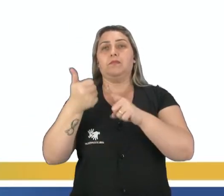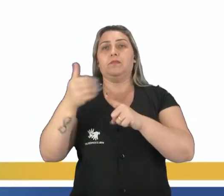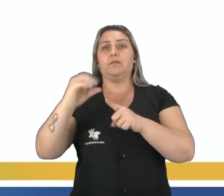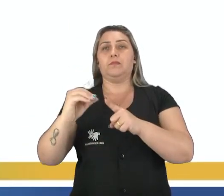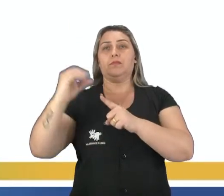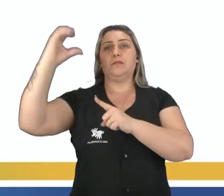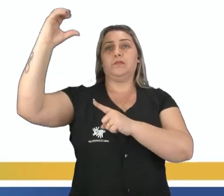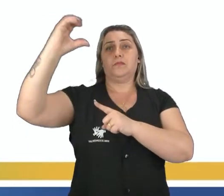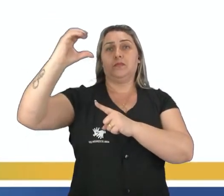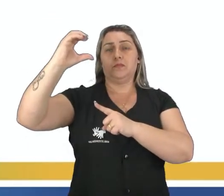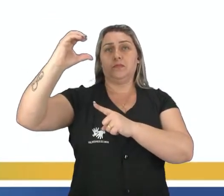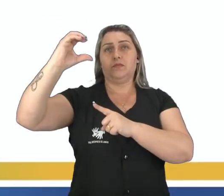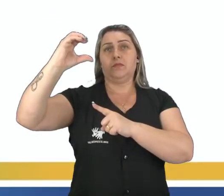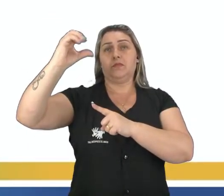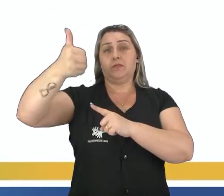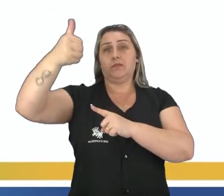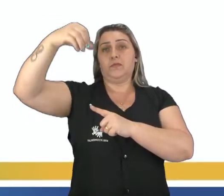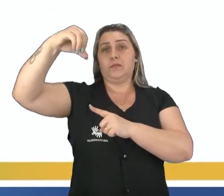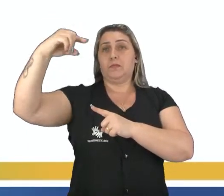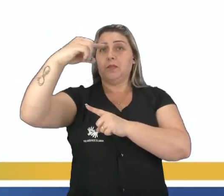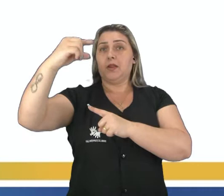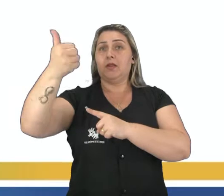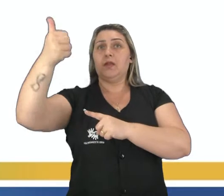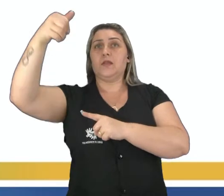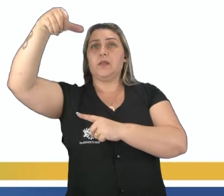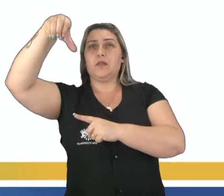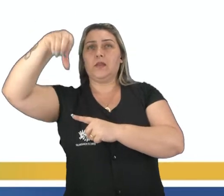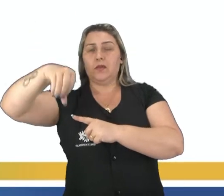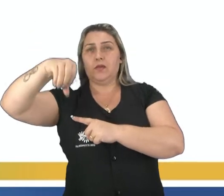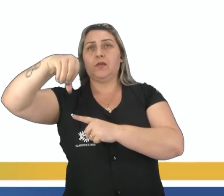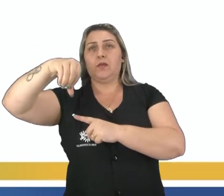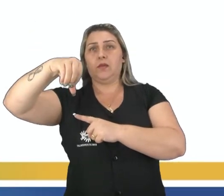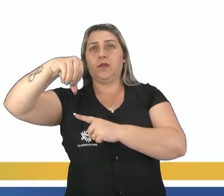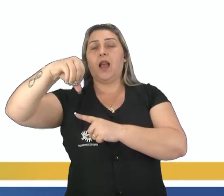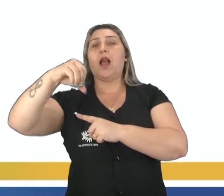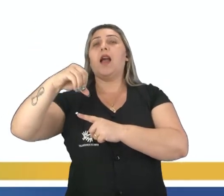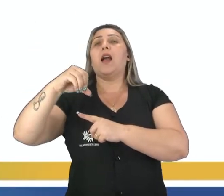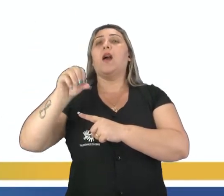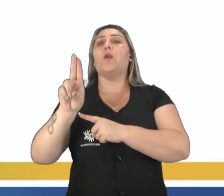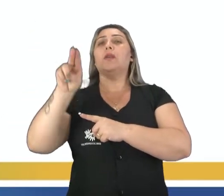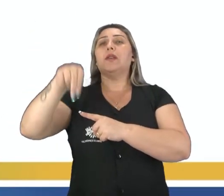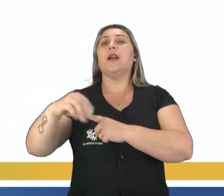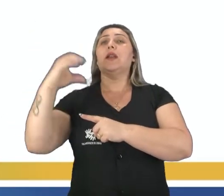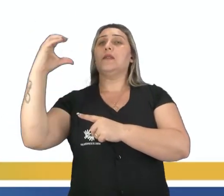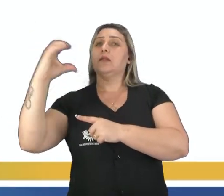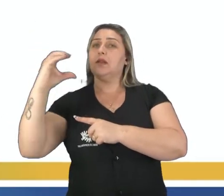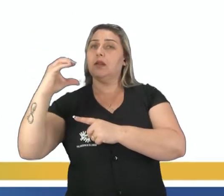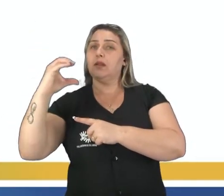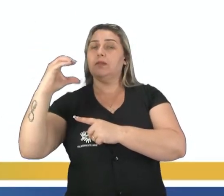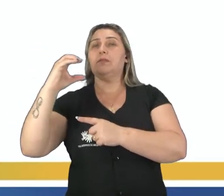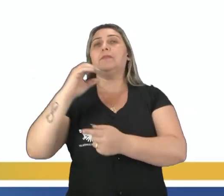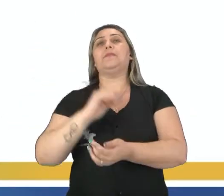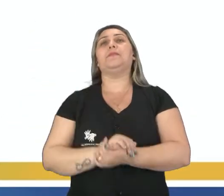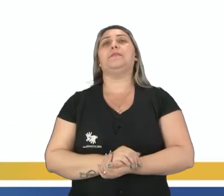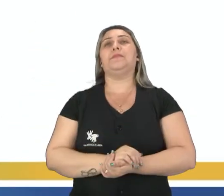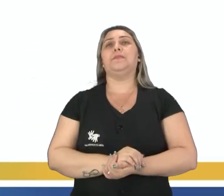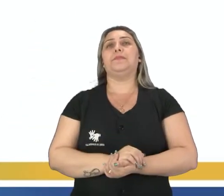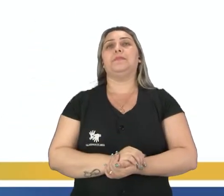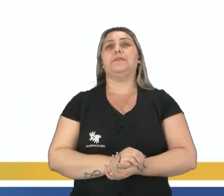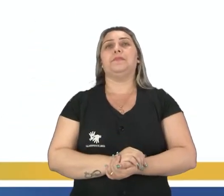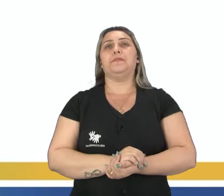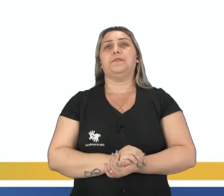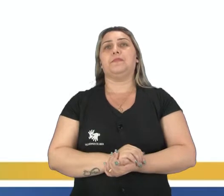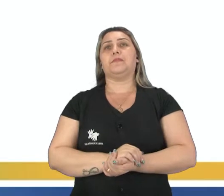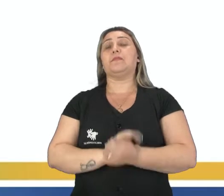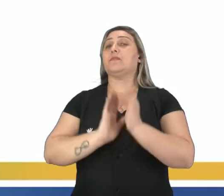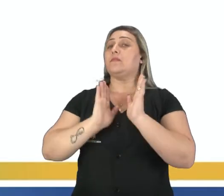10 elevado a 19, e a unidade para carga é Coulomb, representado pela letra C, C maiúsculo. E aí quando você